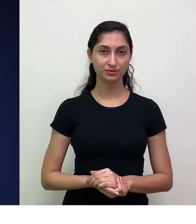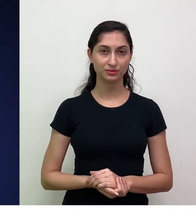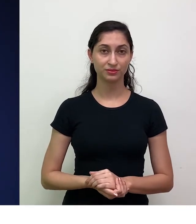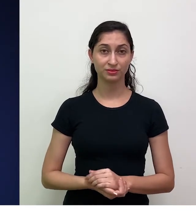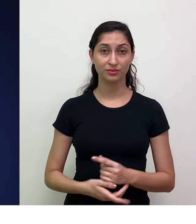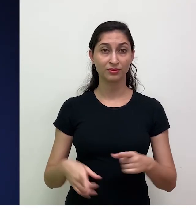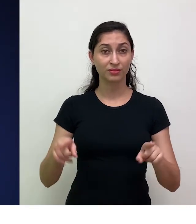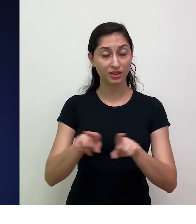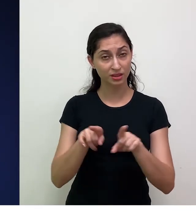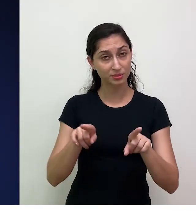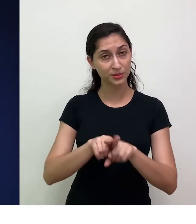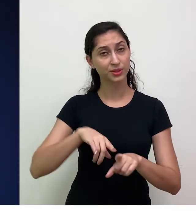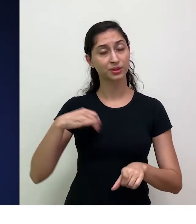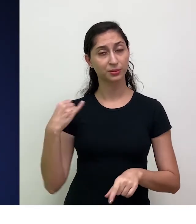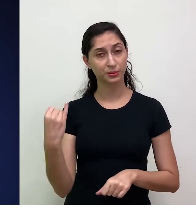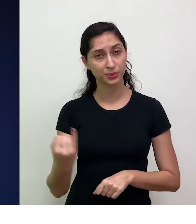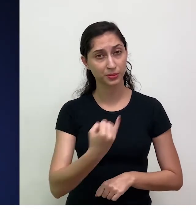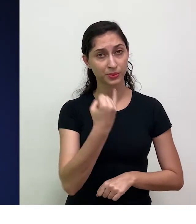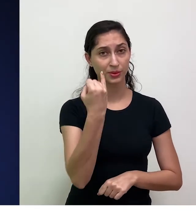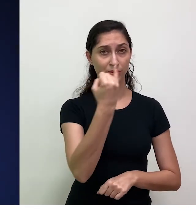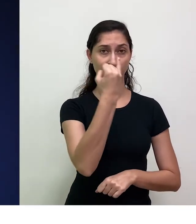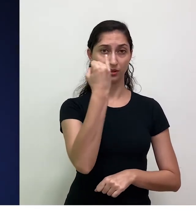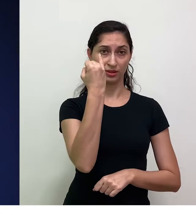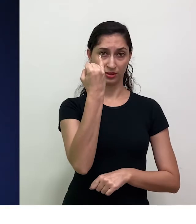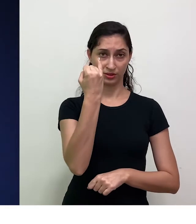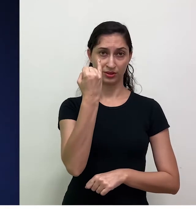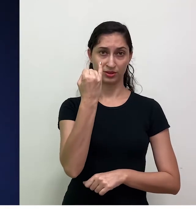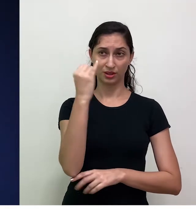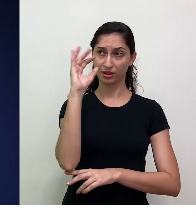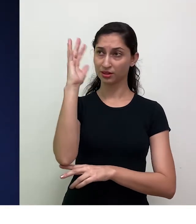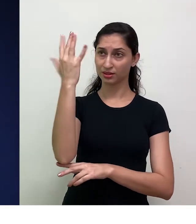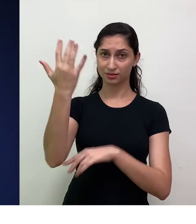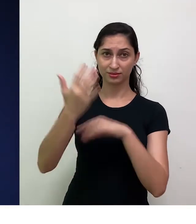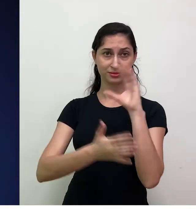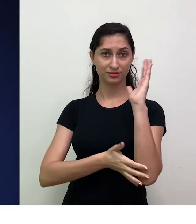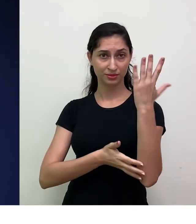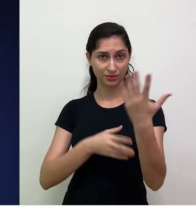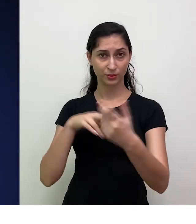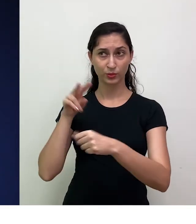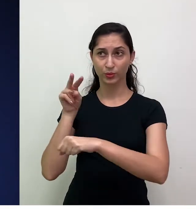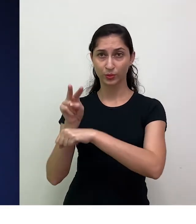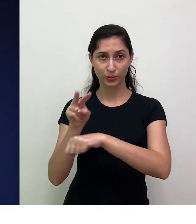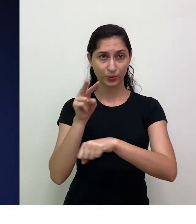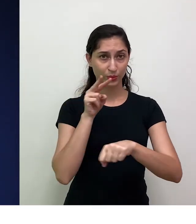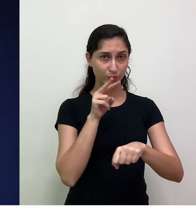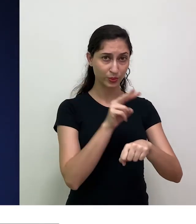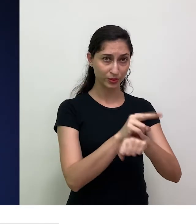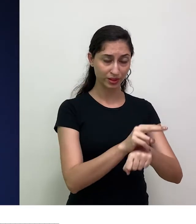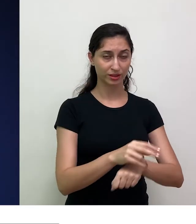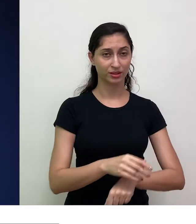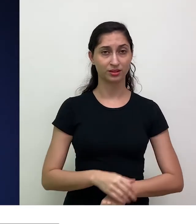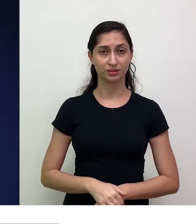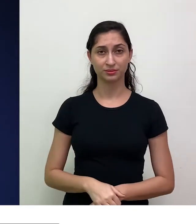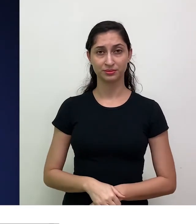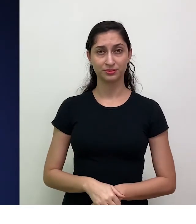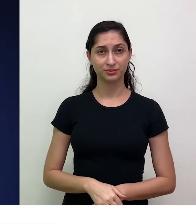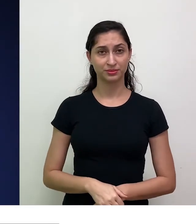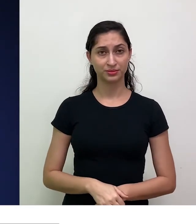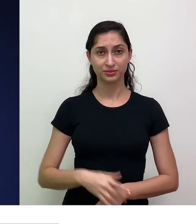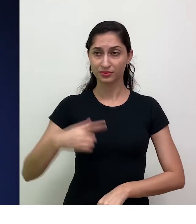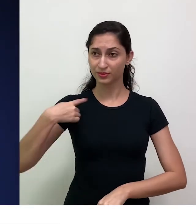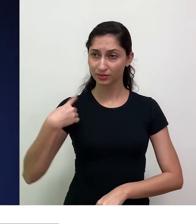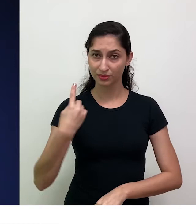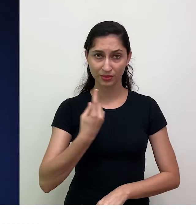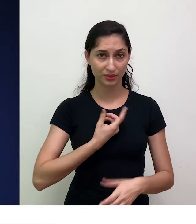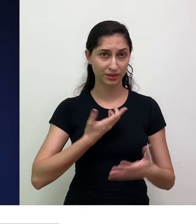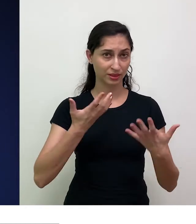é muito importante para nós, né? Mata, preservar, para nós não